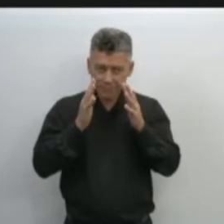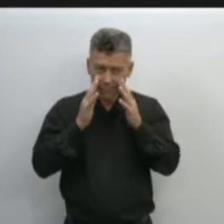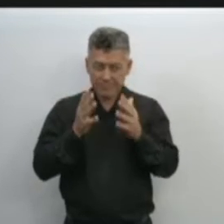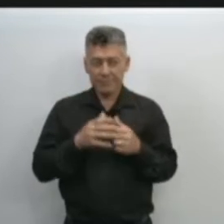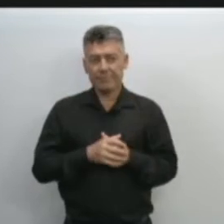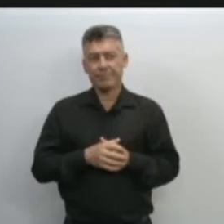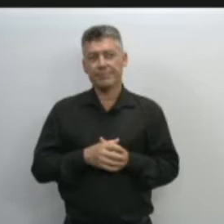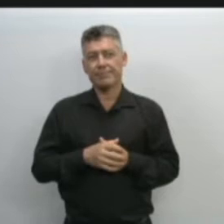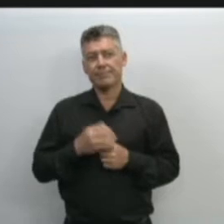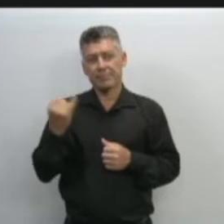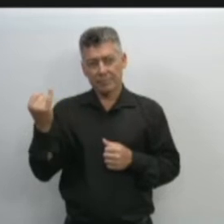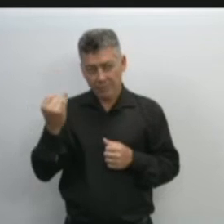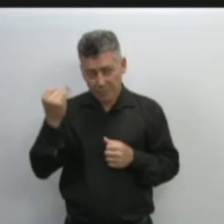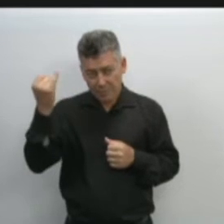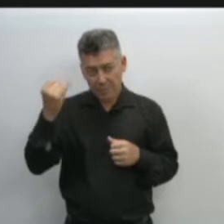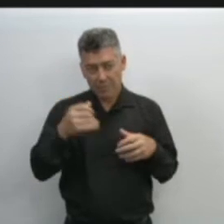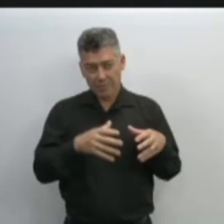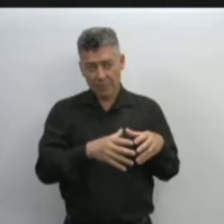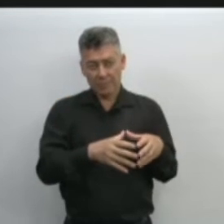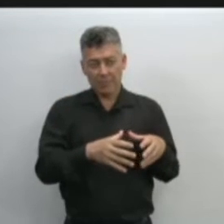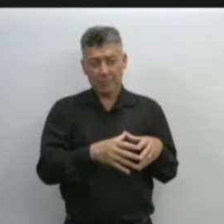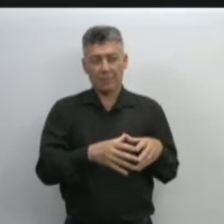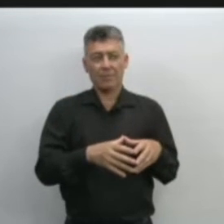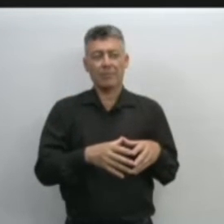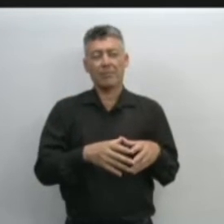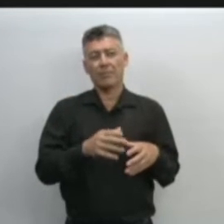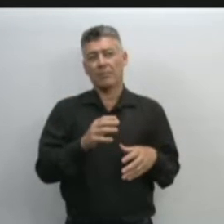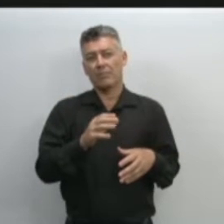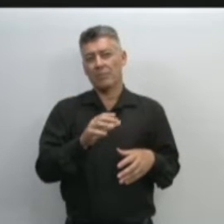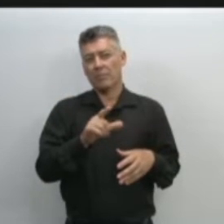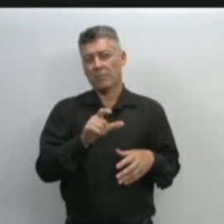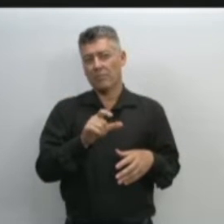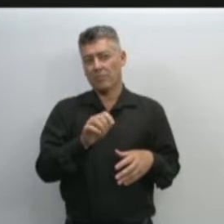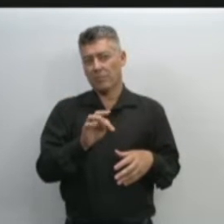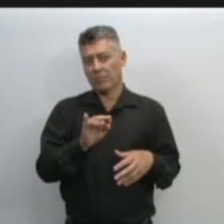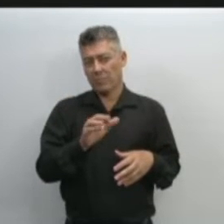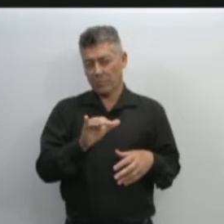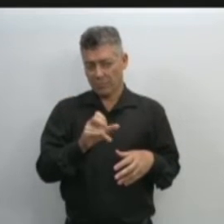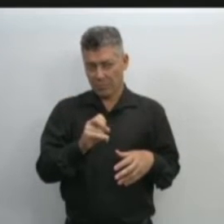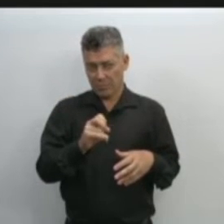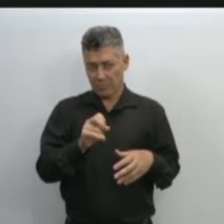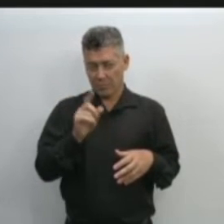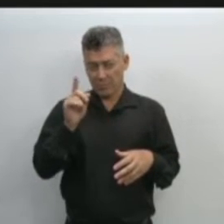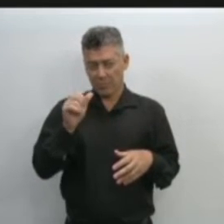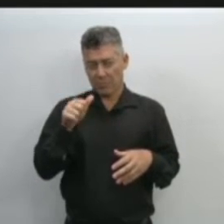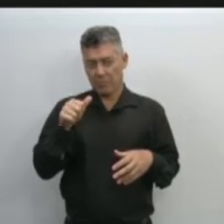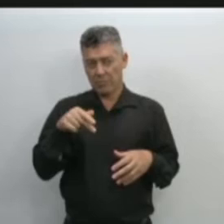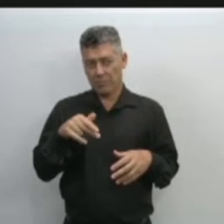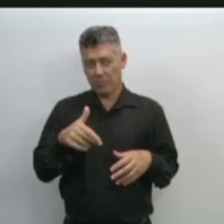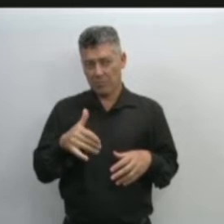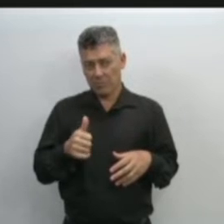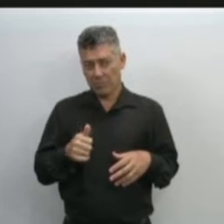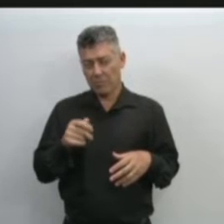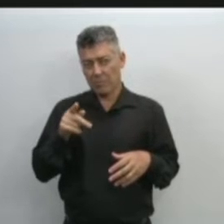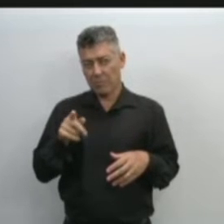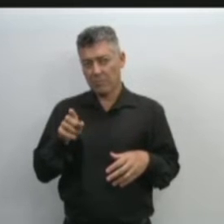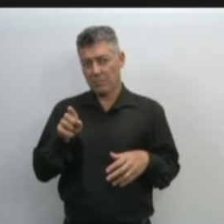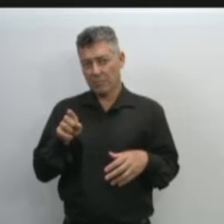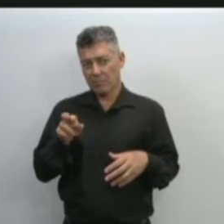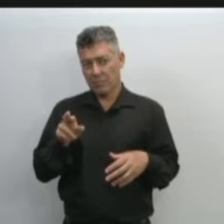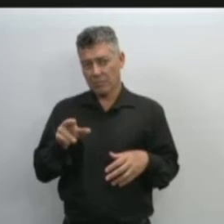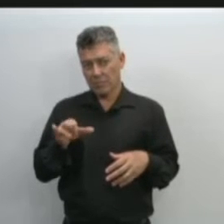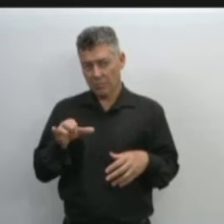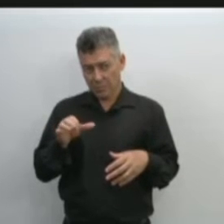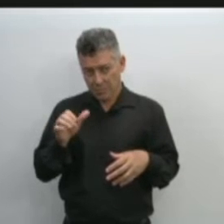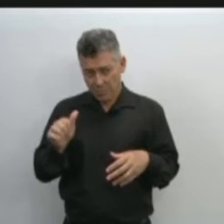esse momento coletivo e já repassei para a nossa diretora Natécia, que está já à nossa disposição.